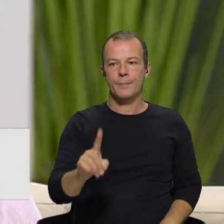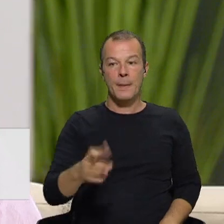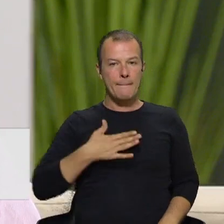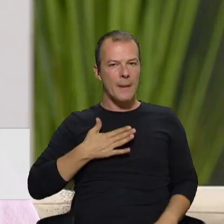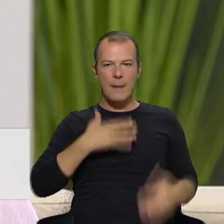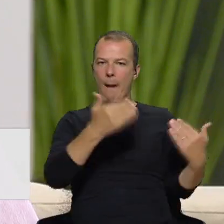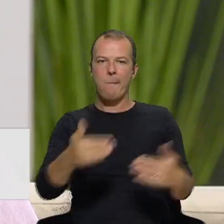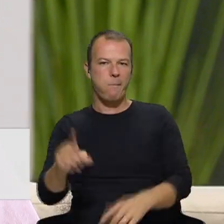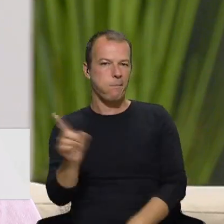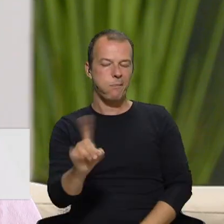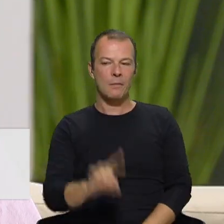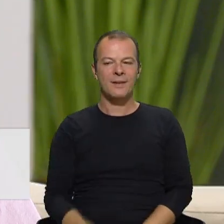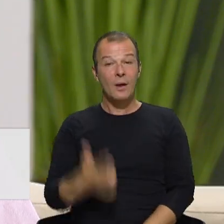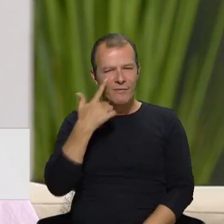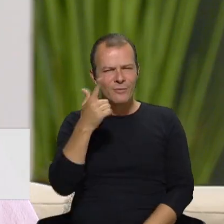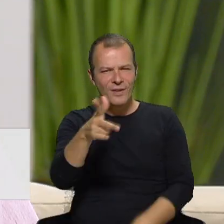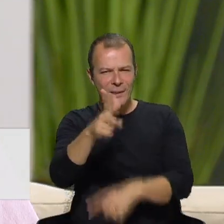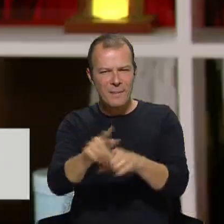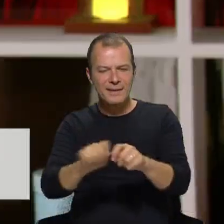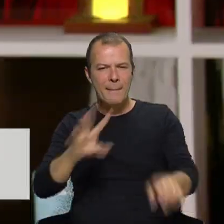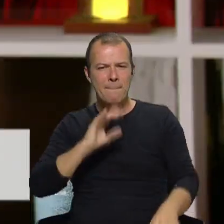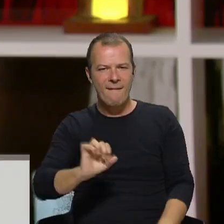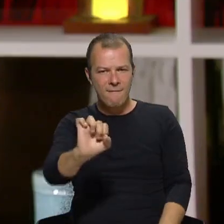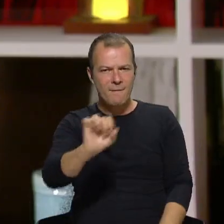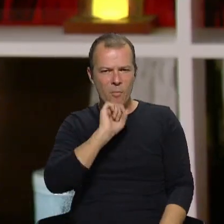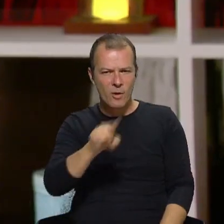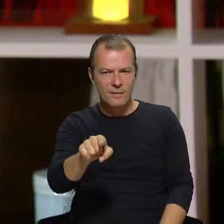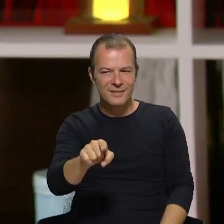é condicionante. Vamos ver umas imagens da tua mãe, pode ser?